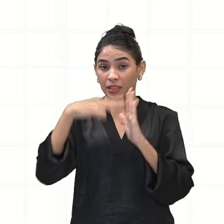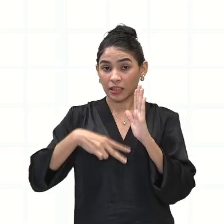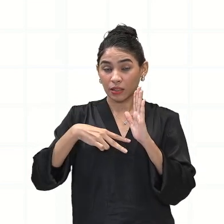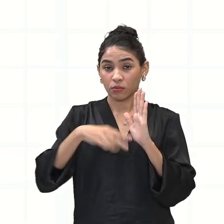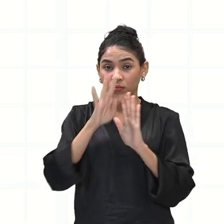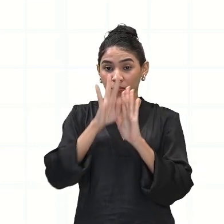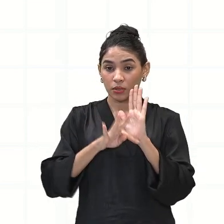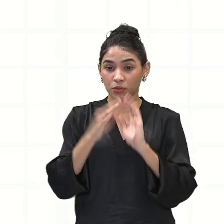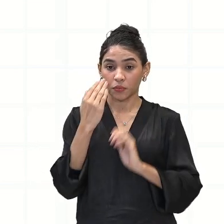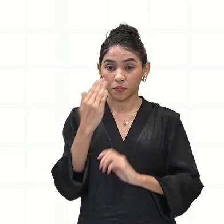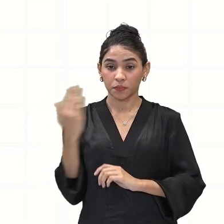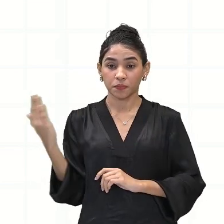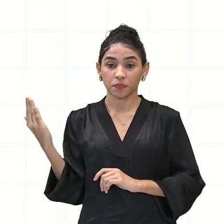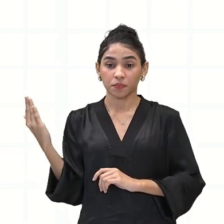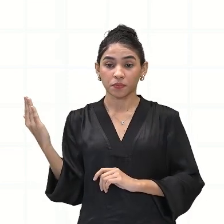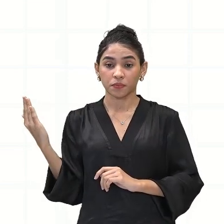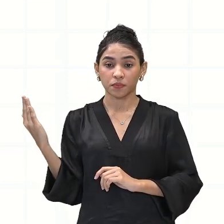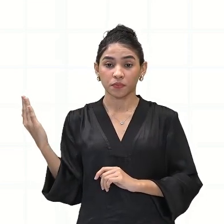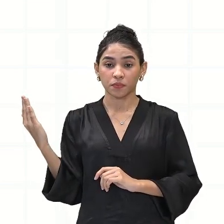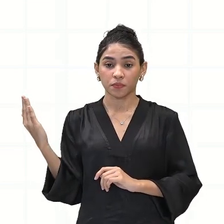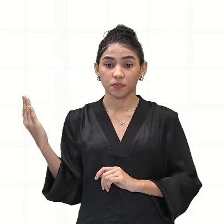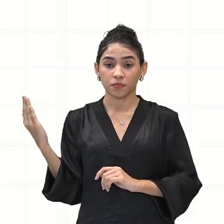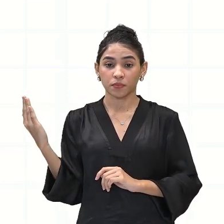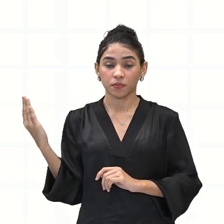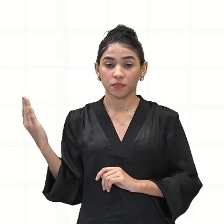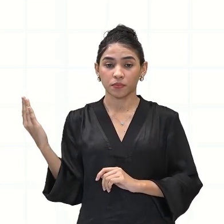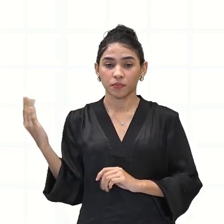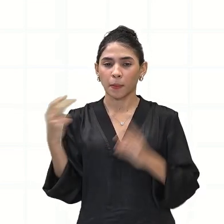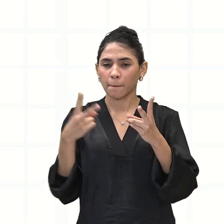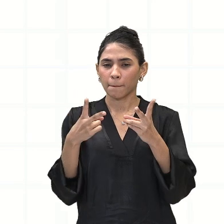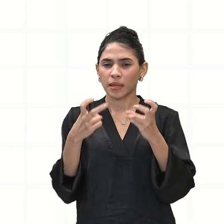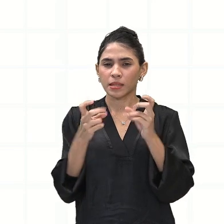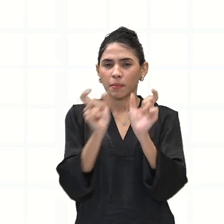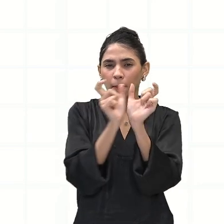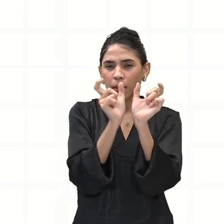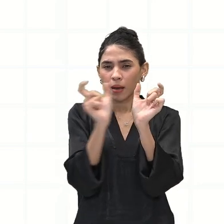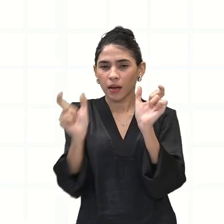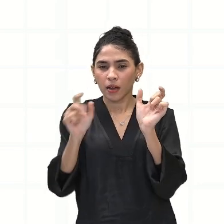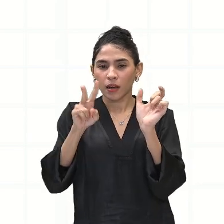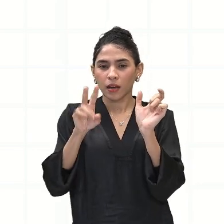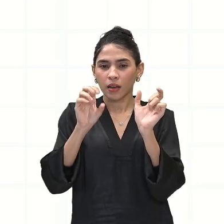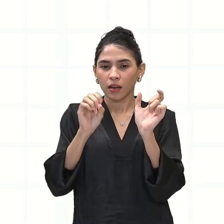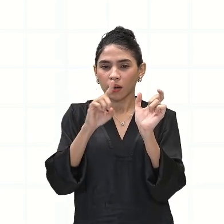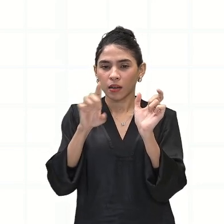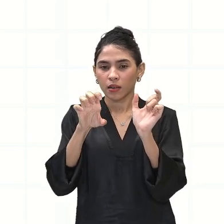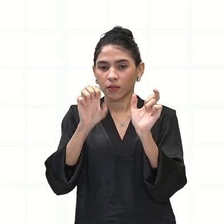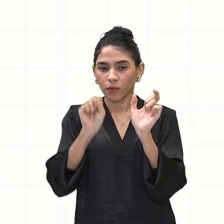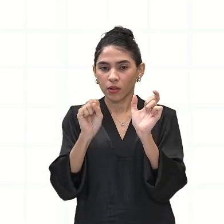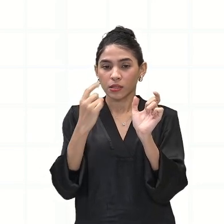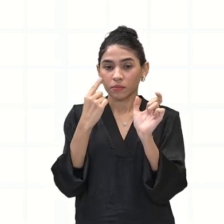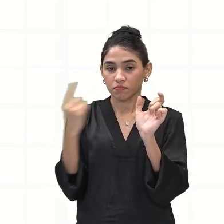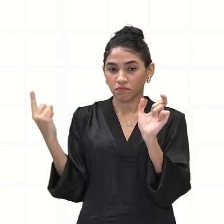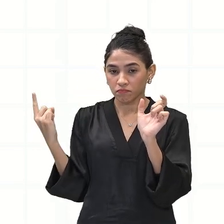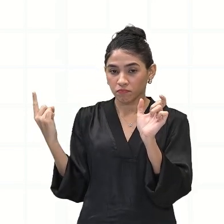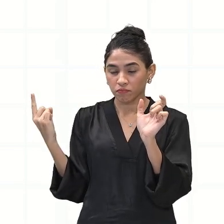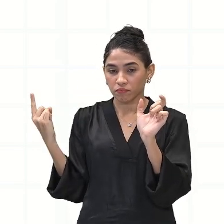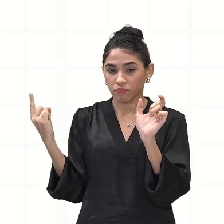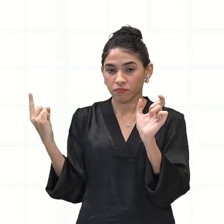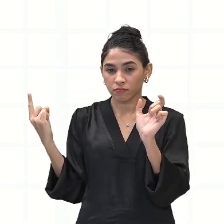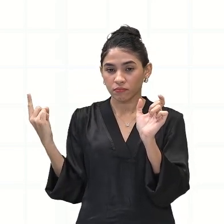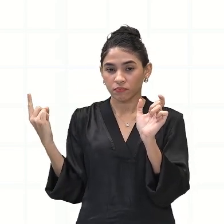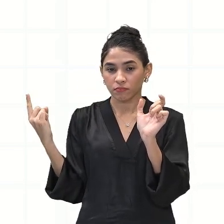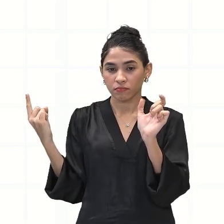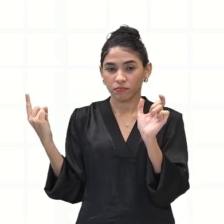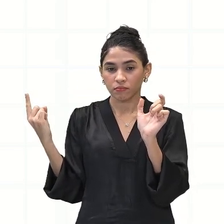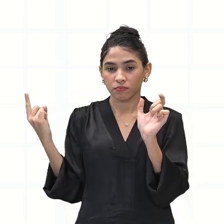vozes, volúpias dos violões, vozes veladas, vagam nos velhos vórtices velozes dos ventos,